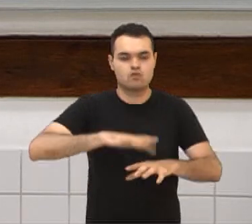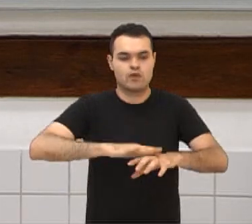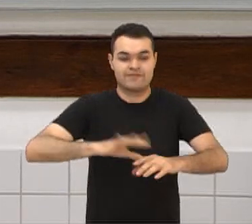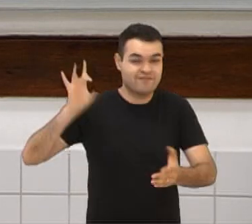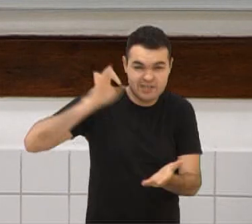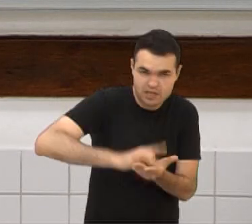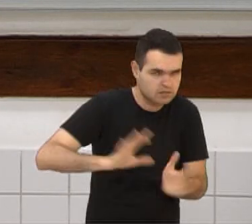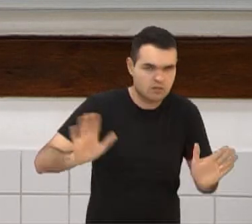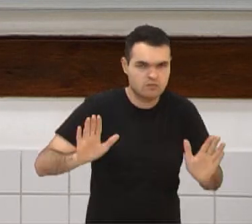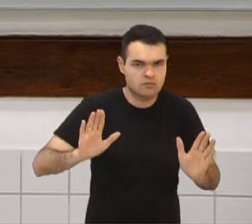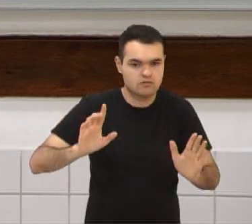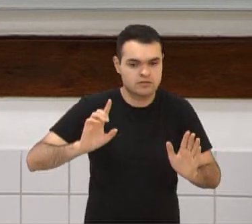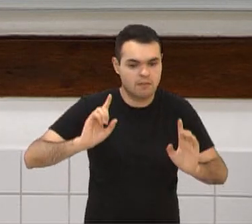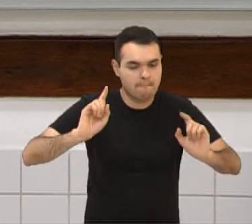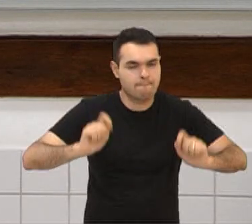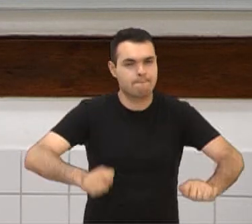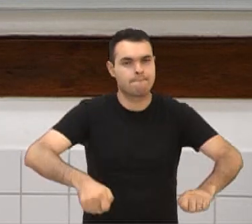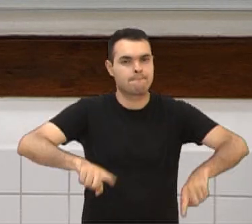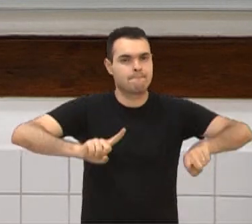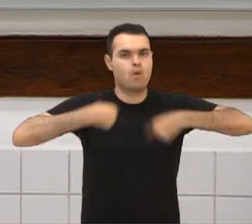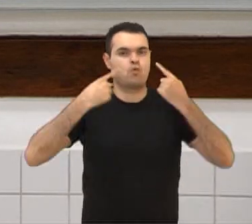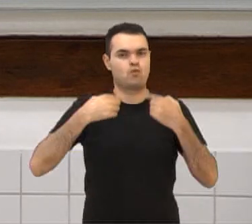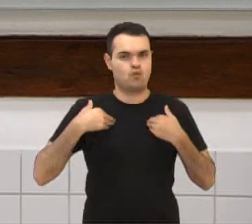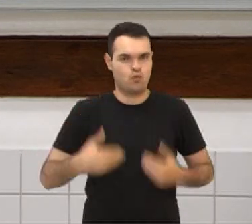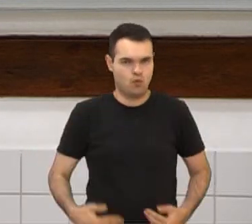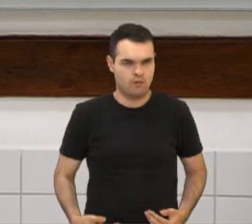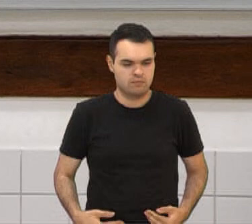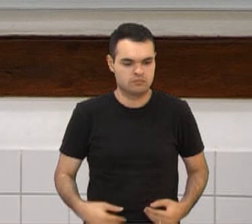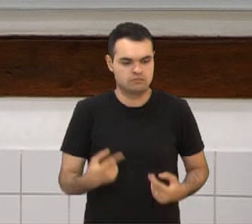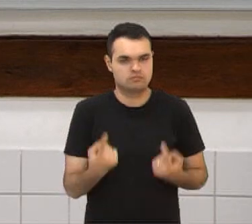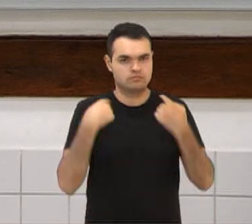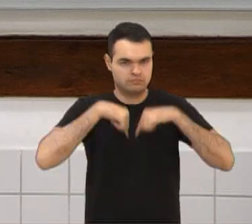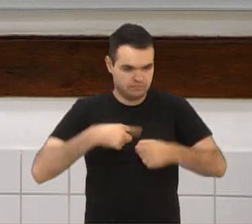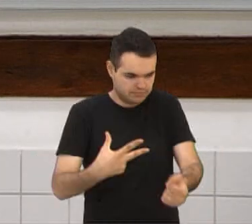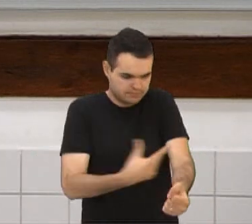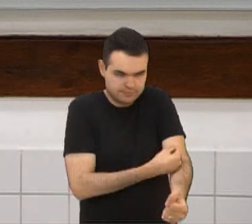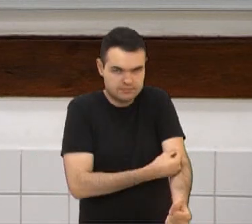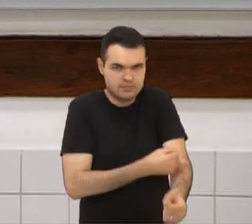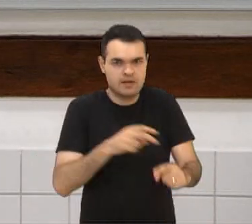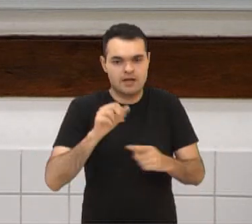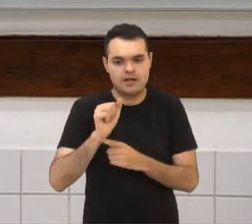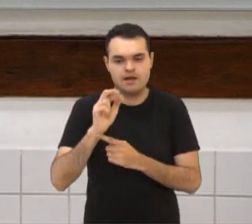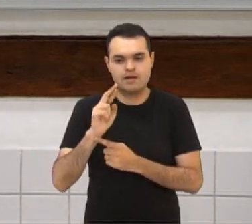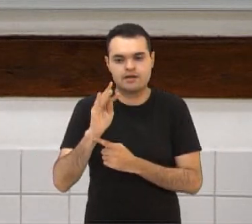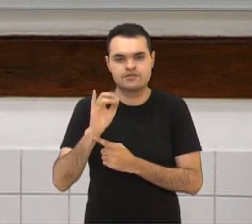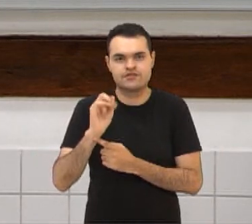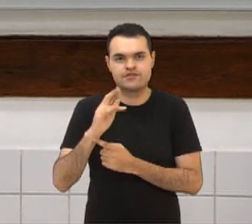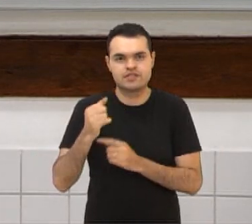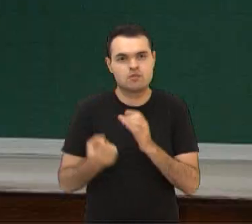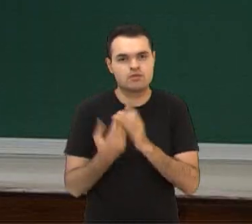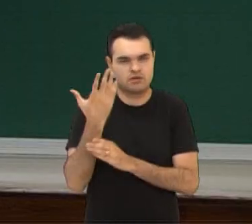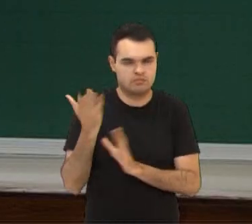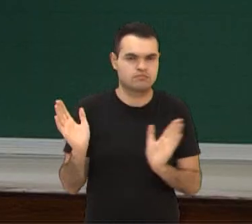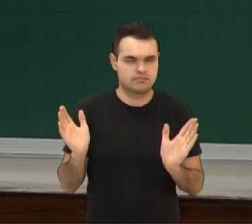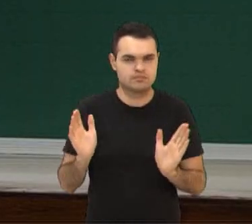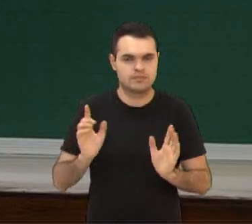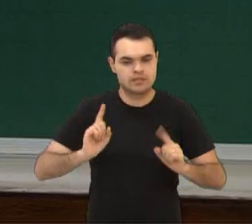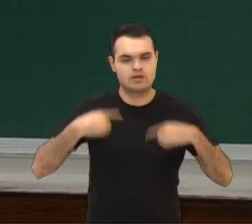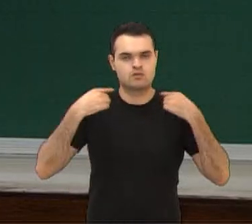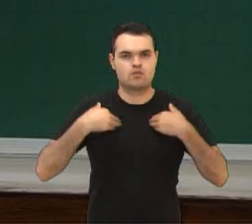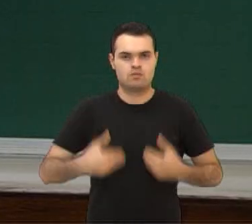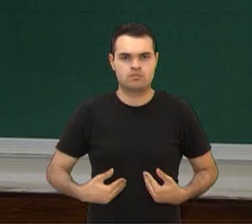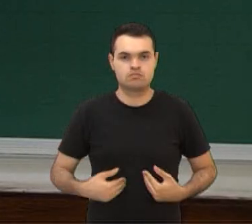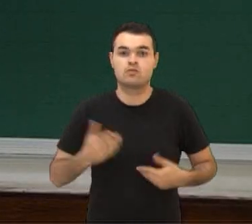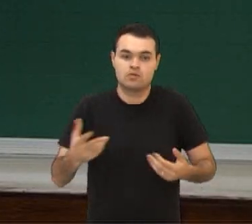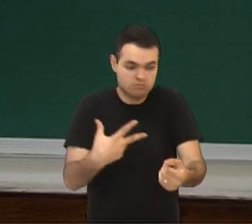corpo dizendo que você ficou doente. Mas você não ficou. Então, por isso que é artificial. O que mais que tem de informação importante aqui? Quando a gente